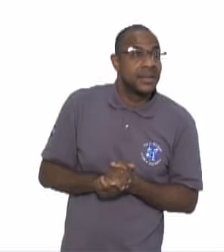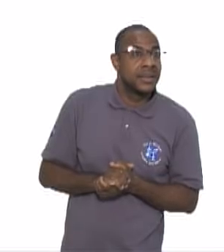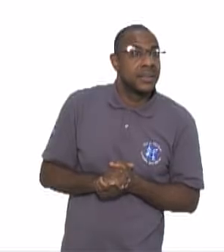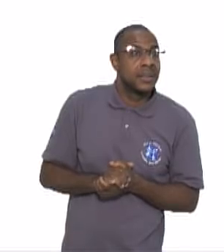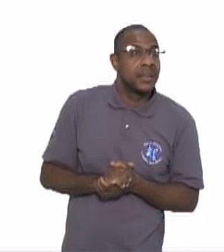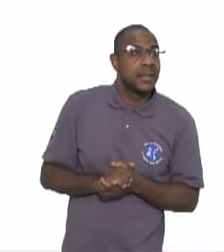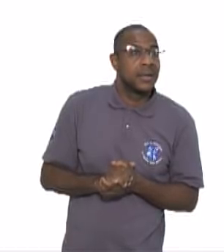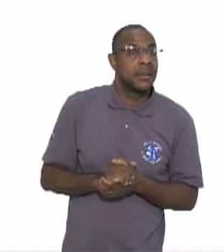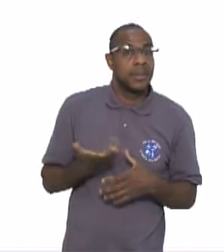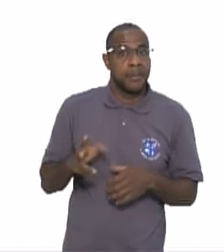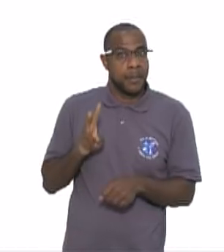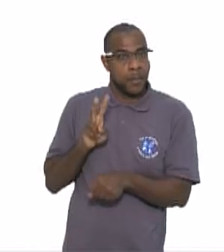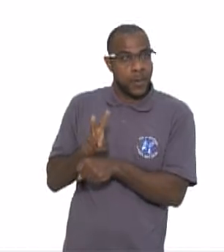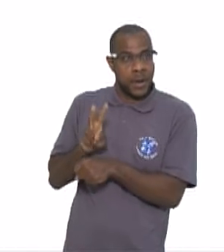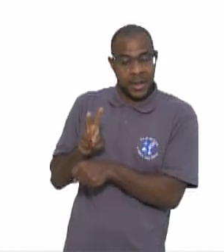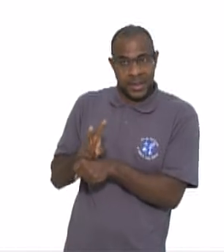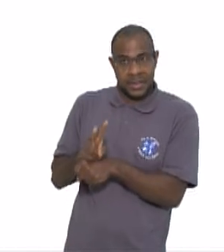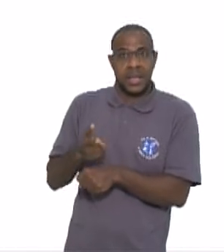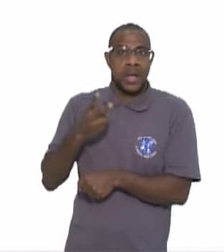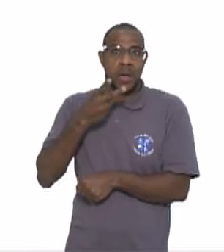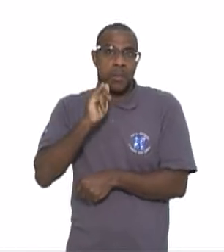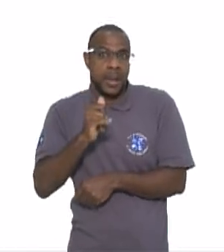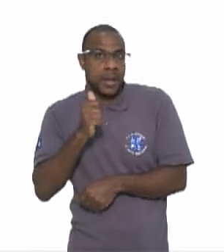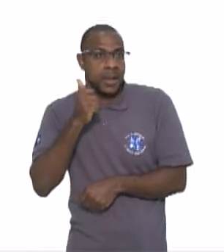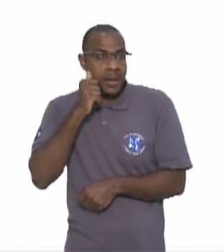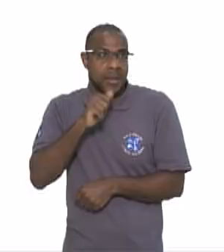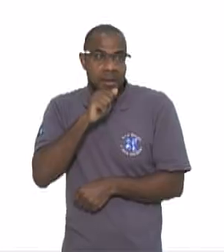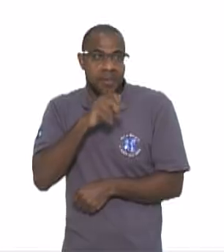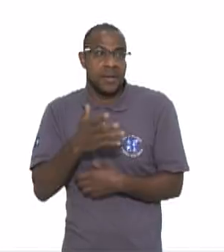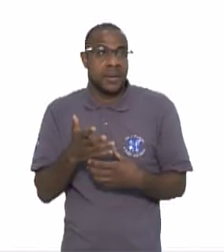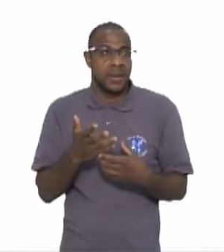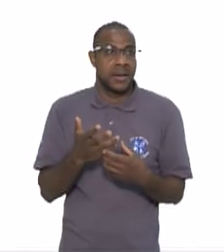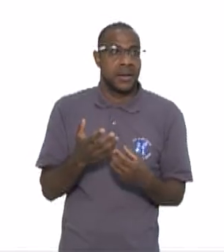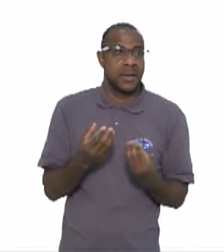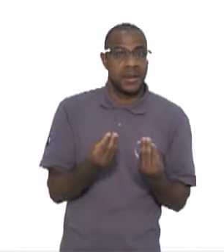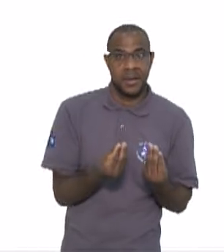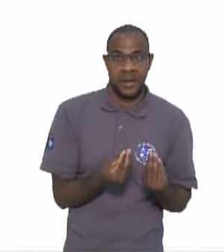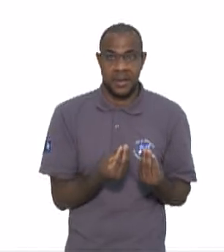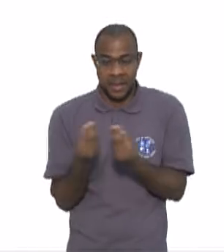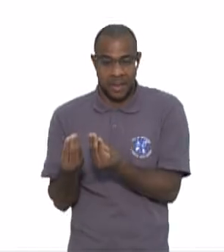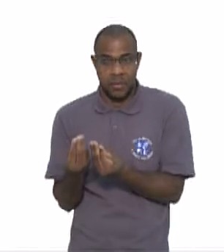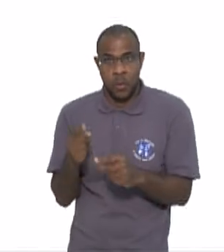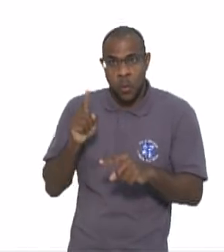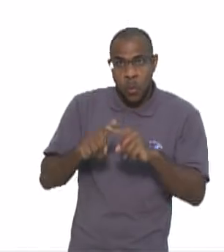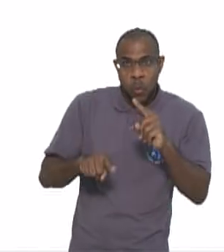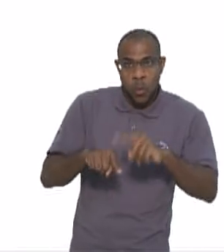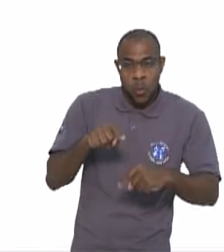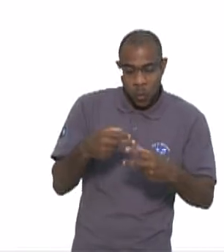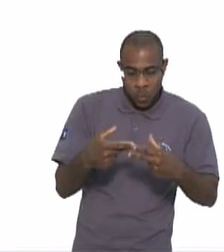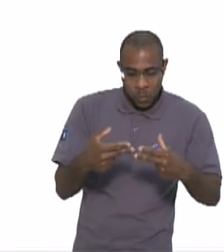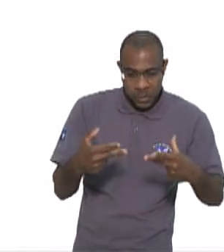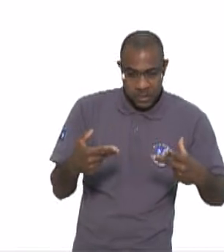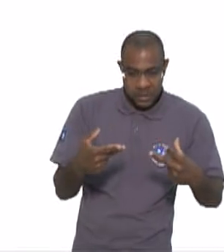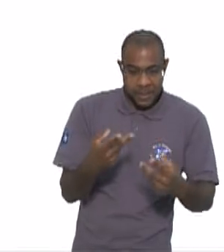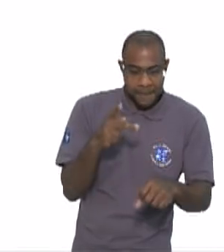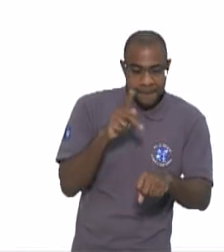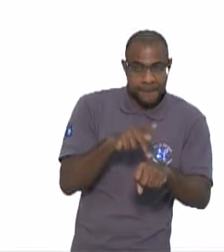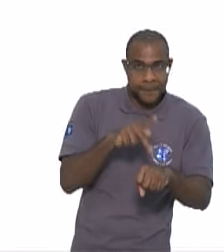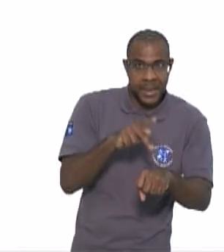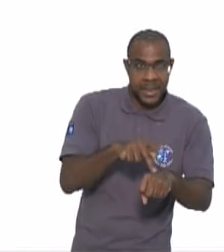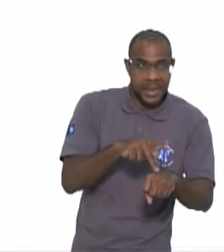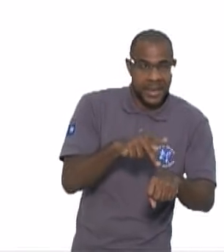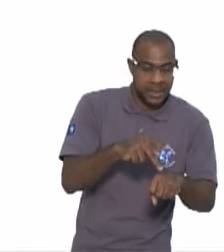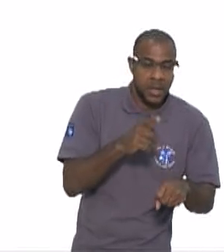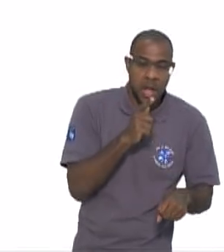Para dar proteção aos pais e seus filhos, as Amazonas entregavam um pequeno objeto esculpido em pedras encontradas nesse